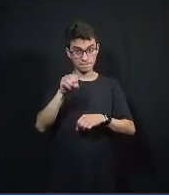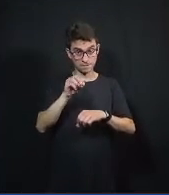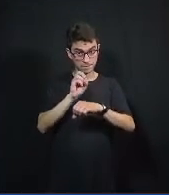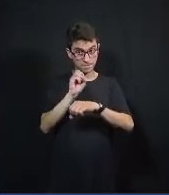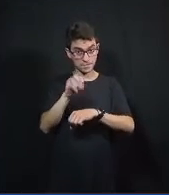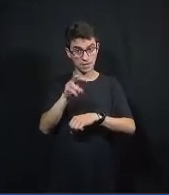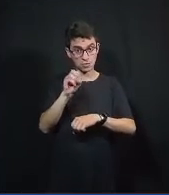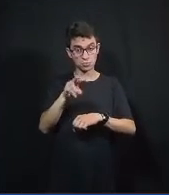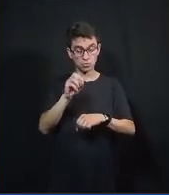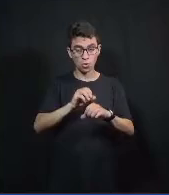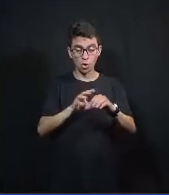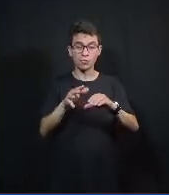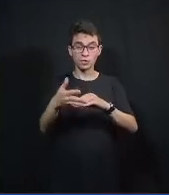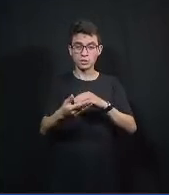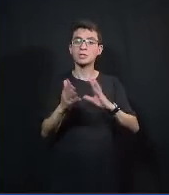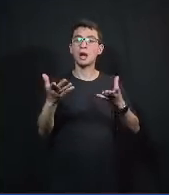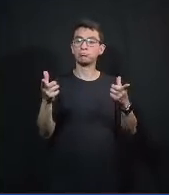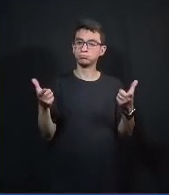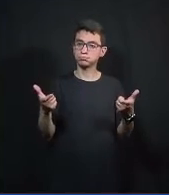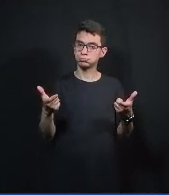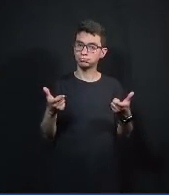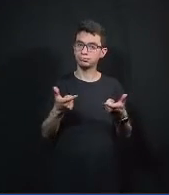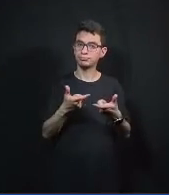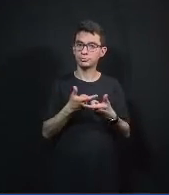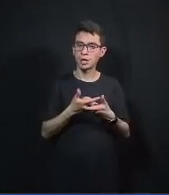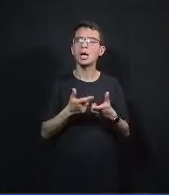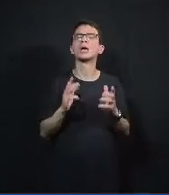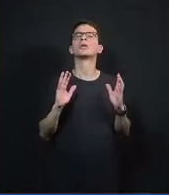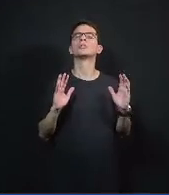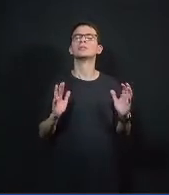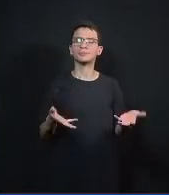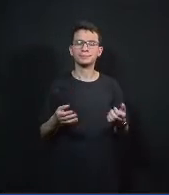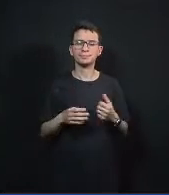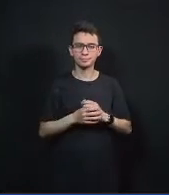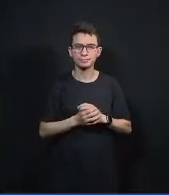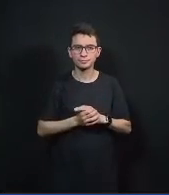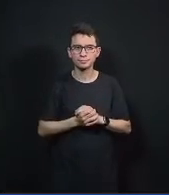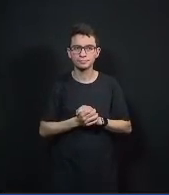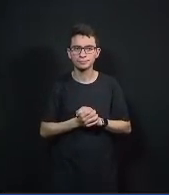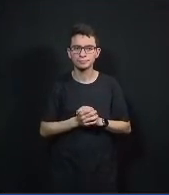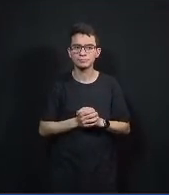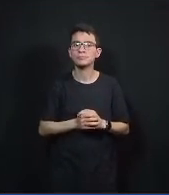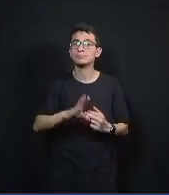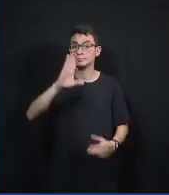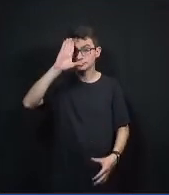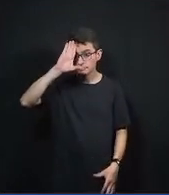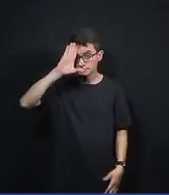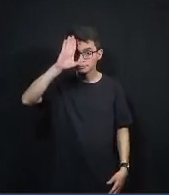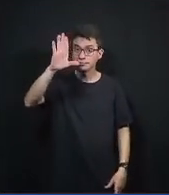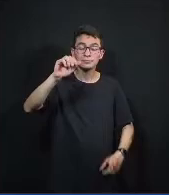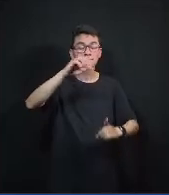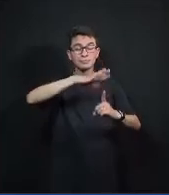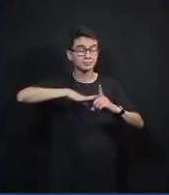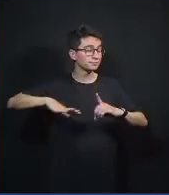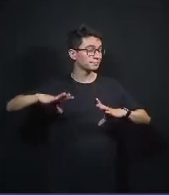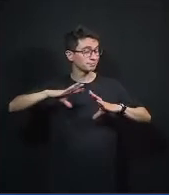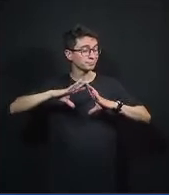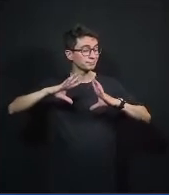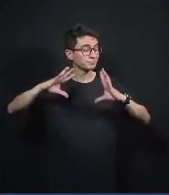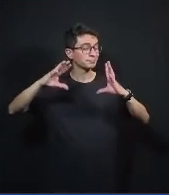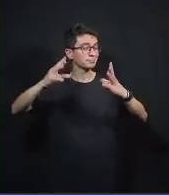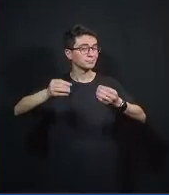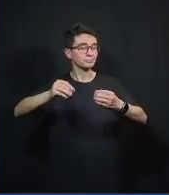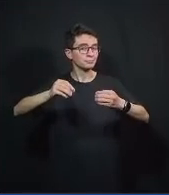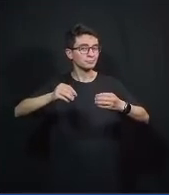Covid-19. Em decorrência desse entendimento, tivemos a medida que é a mais conhecida da população em geral, que foi a alteração da